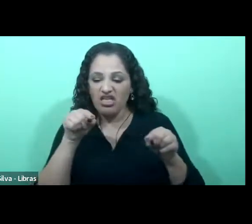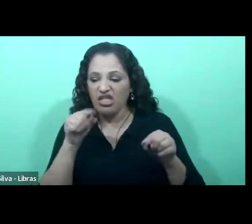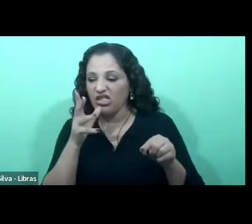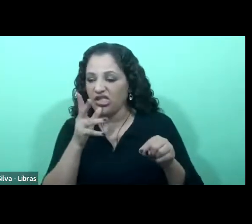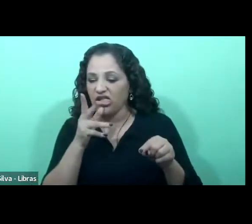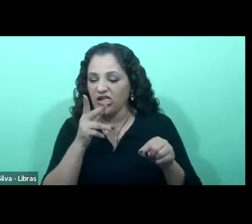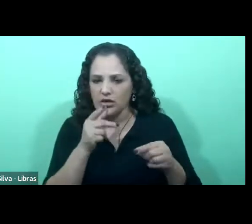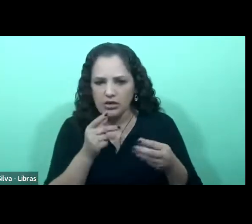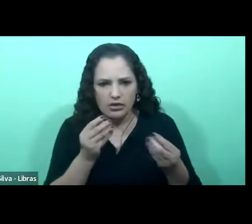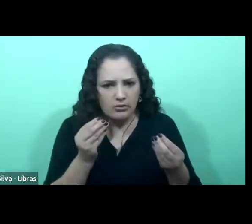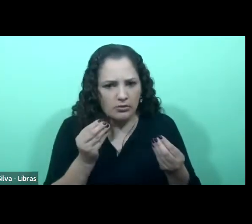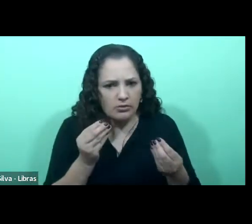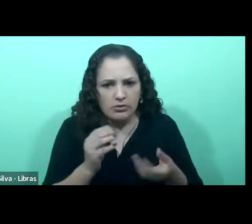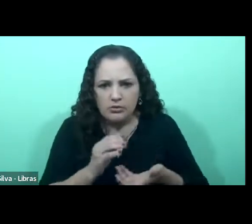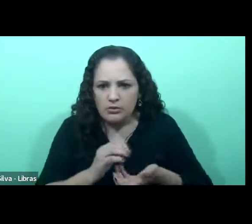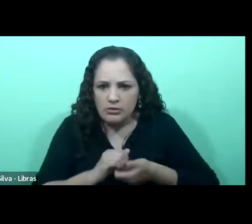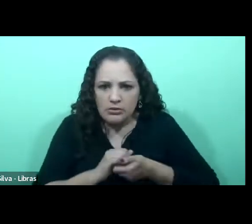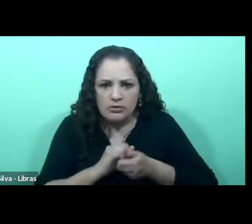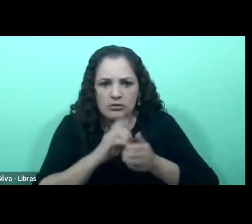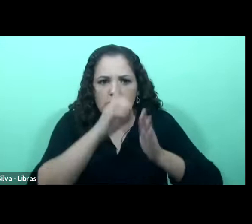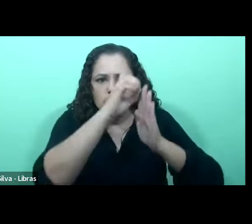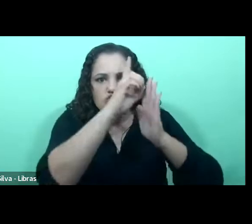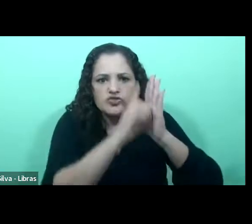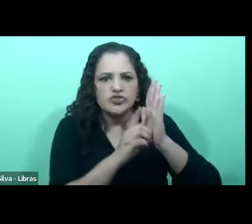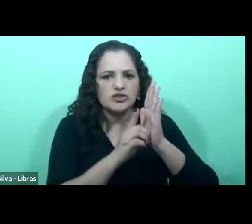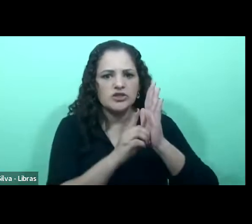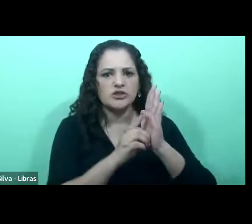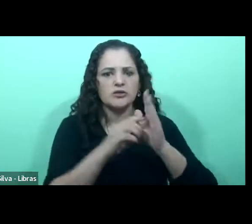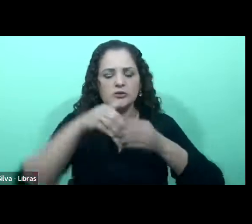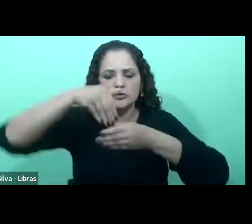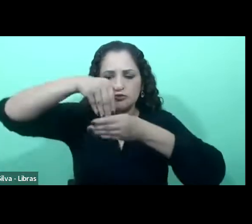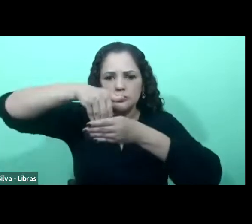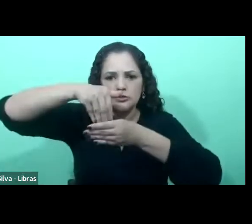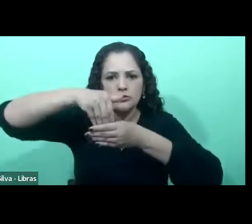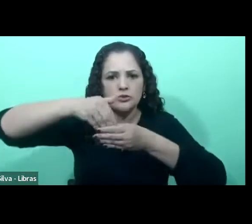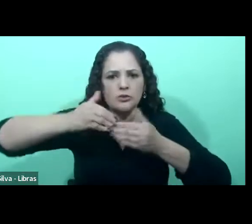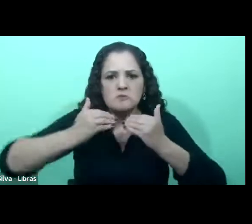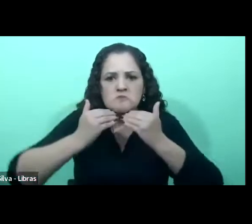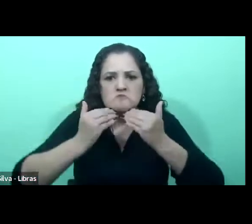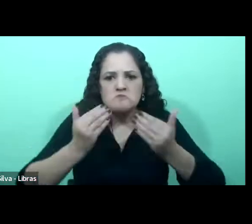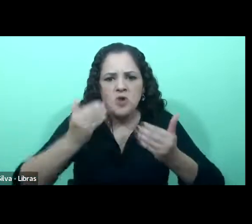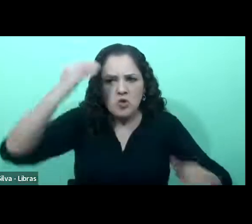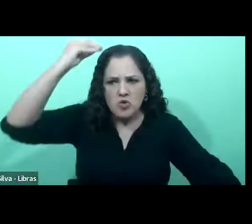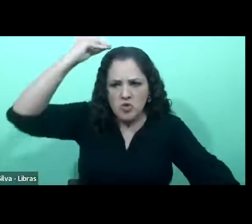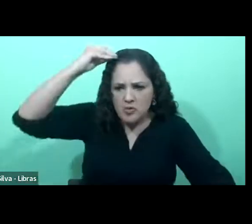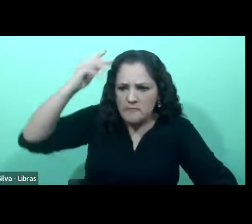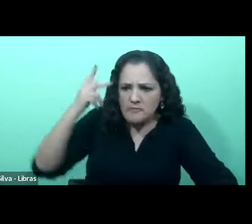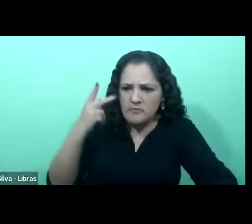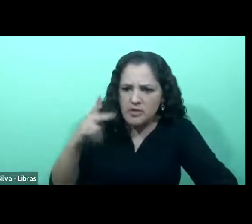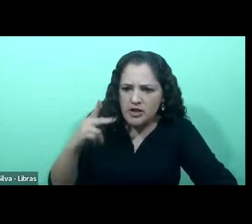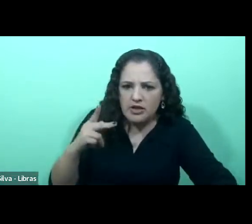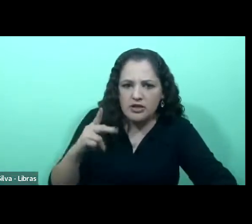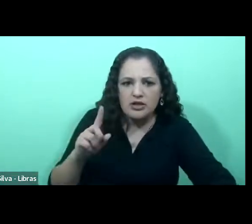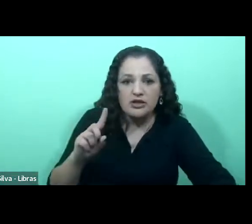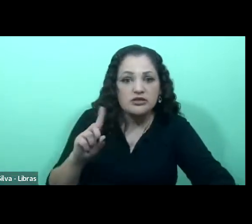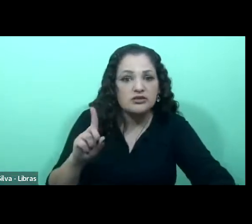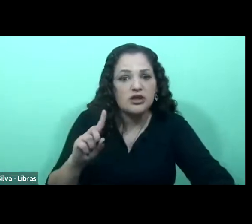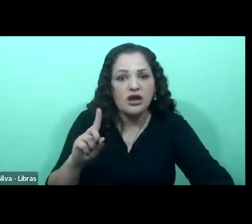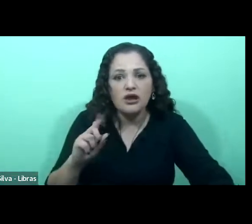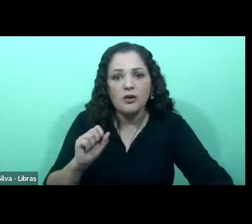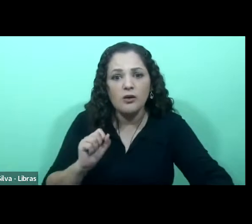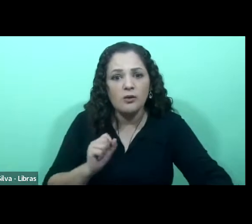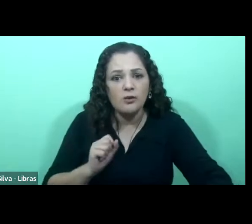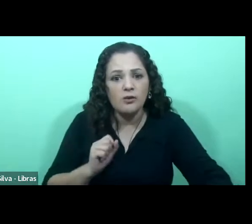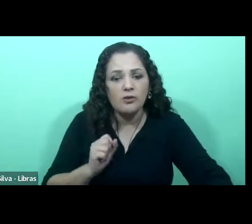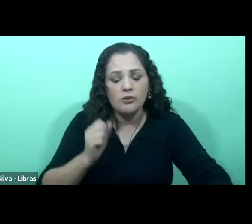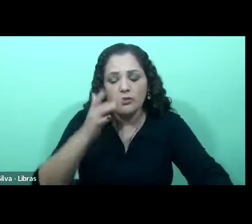o idoso tem direito de votar. Se não está funcionando, a culpa não é dele. A pessoa idosa tem